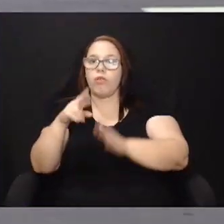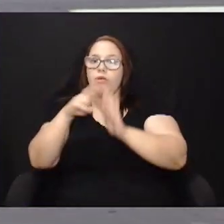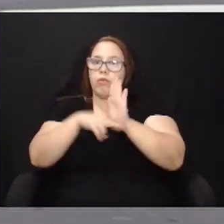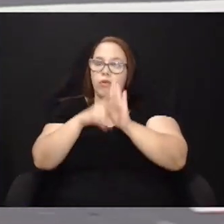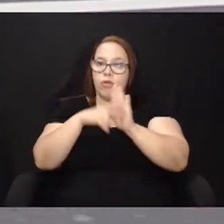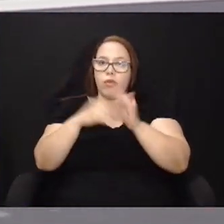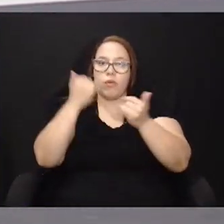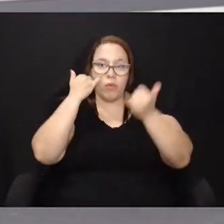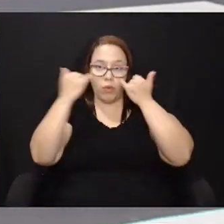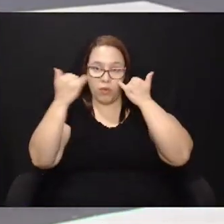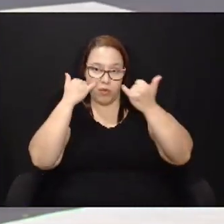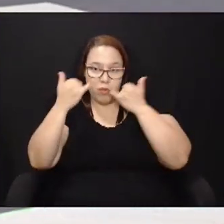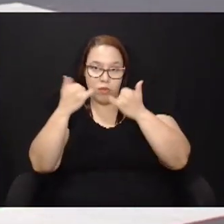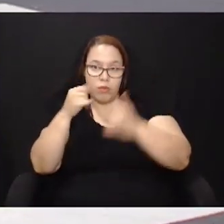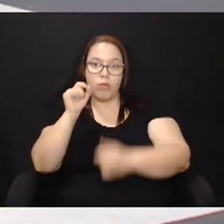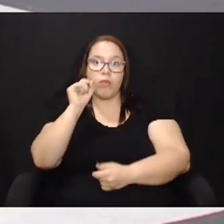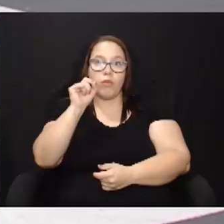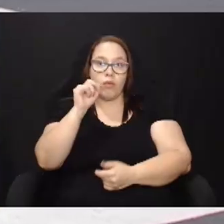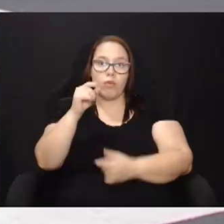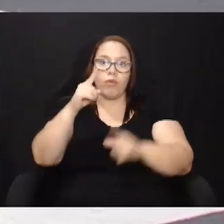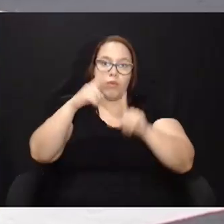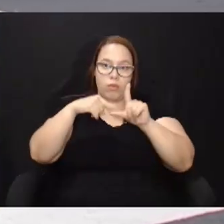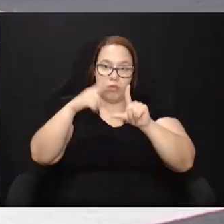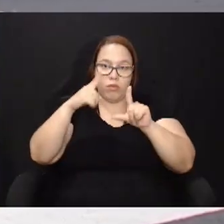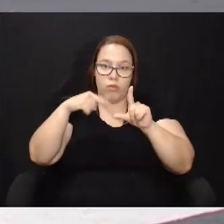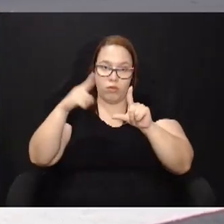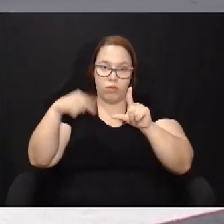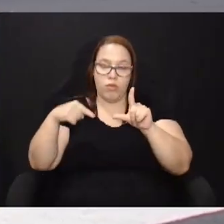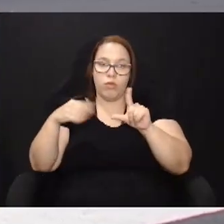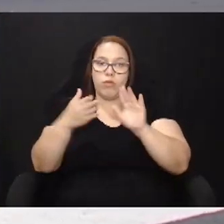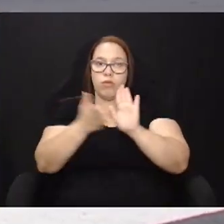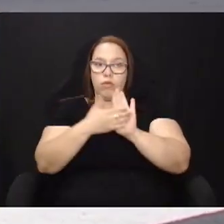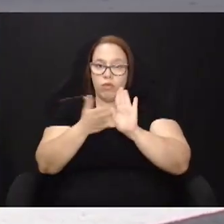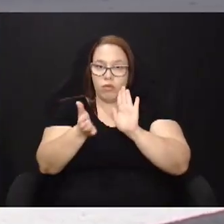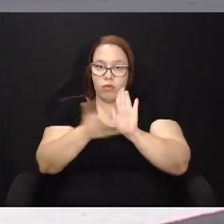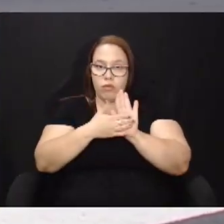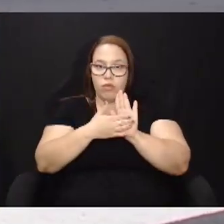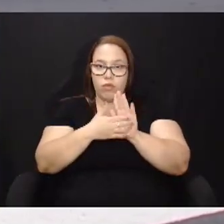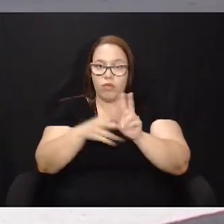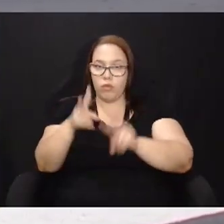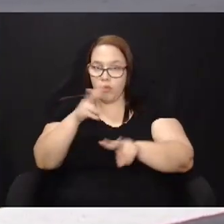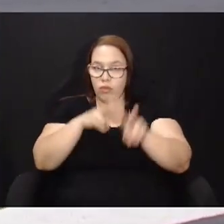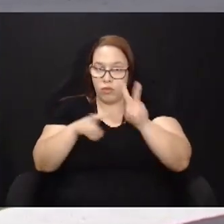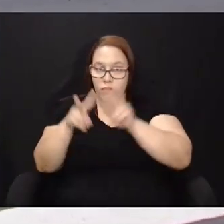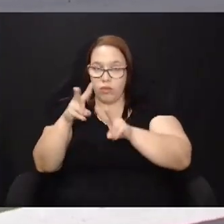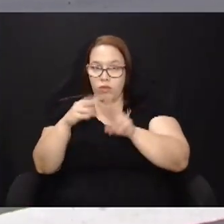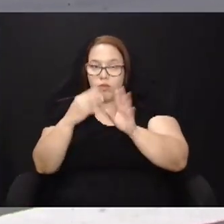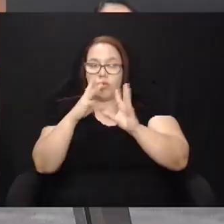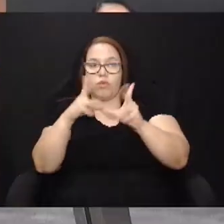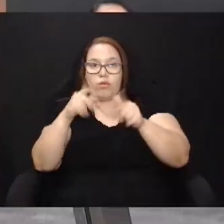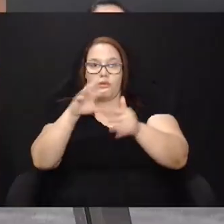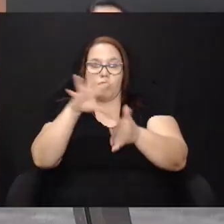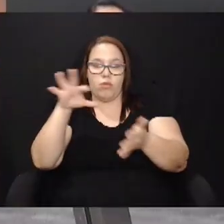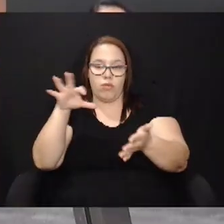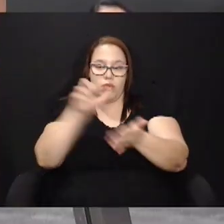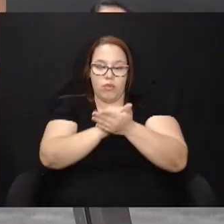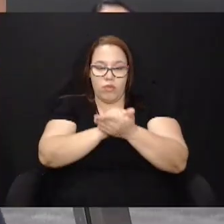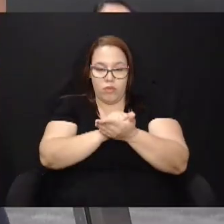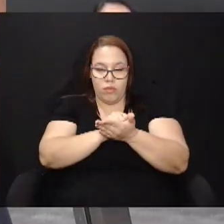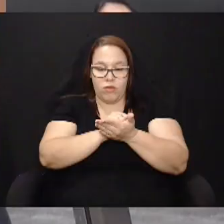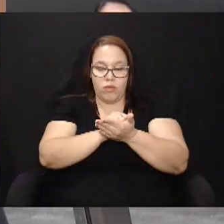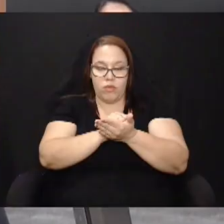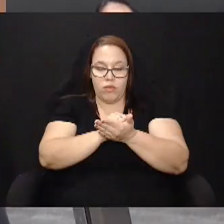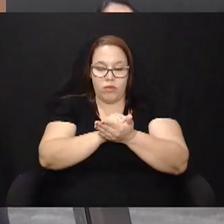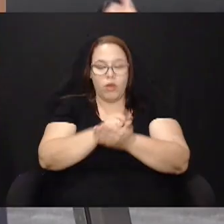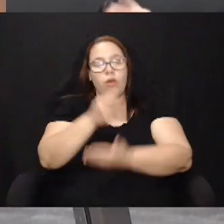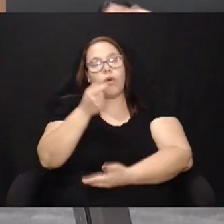que detém os dados do Código Cartográfico, todos os registros de cadastro da Prefeitura, para ver se realmente é